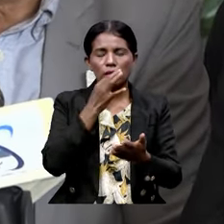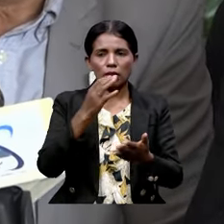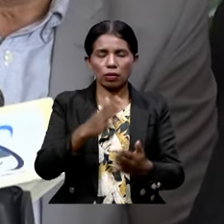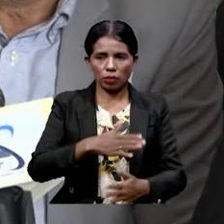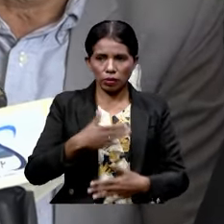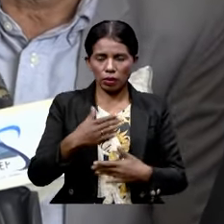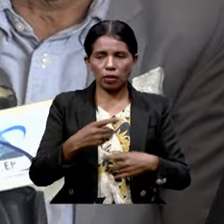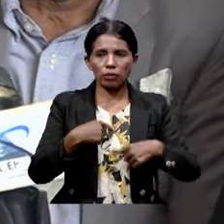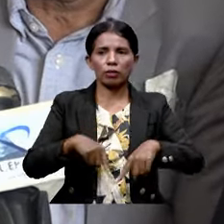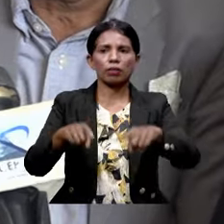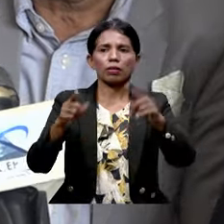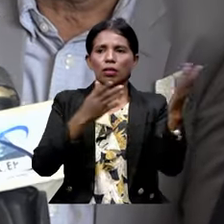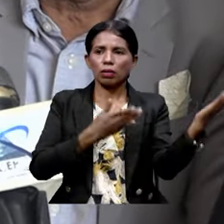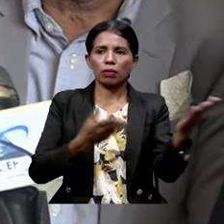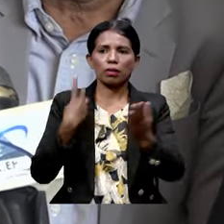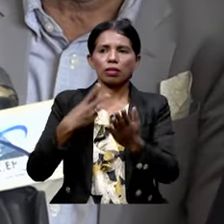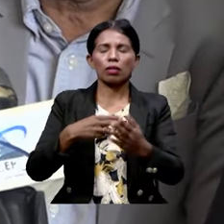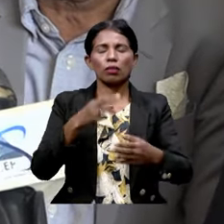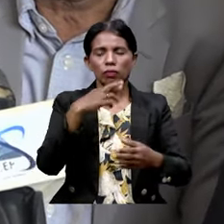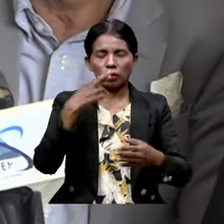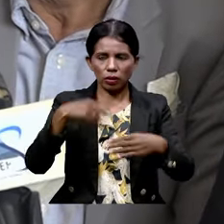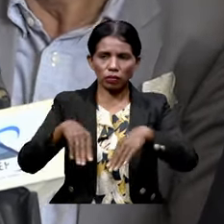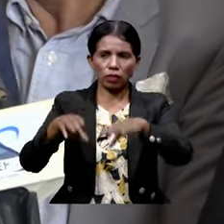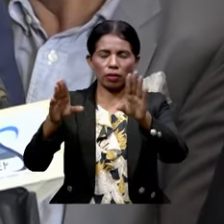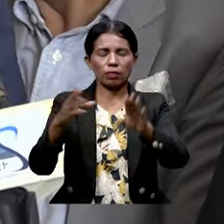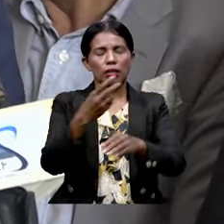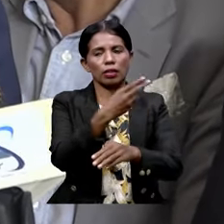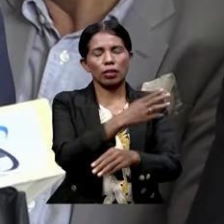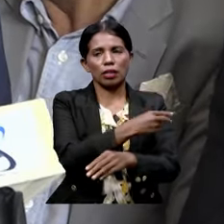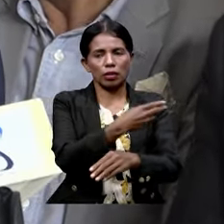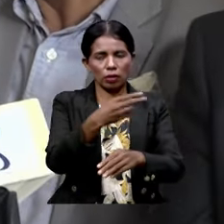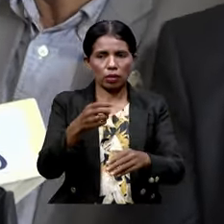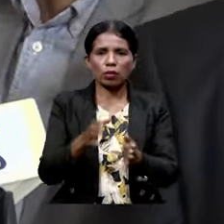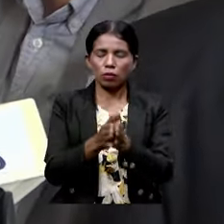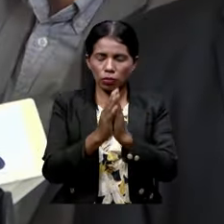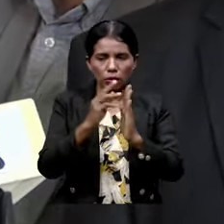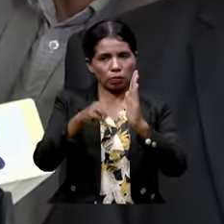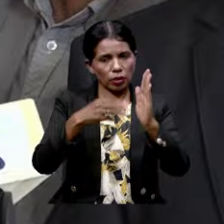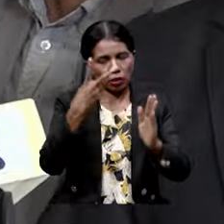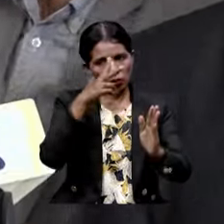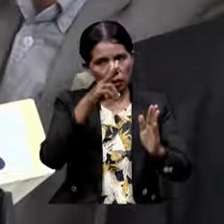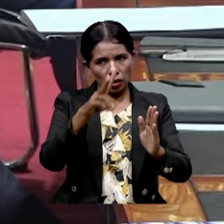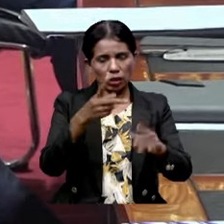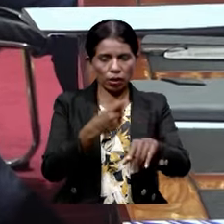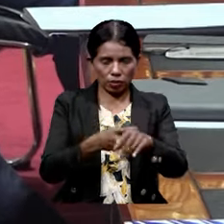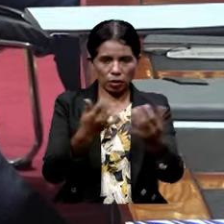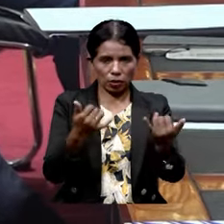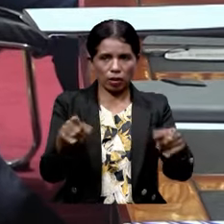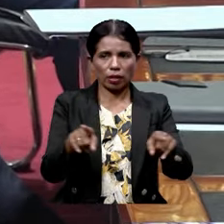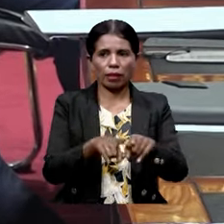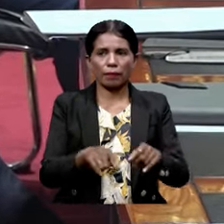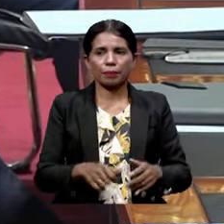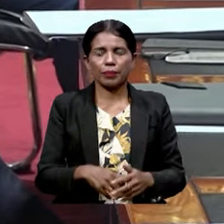contente. Fila fala, mas o fala que for subsídio, a gente vai falar, e a sorriso não vai. Não é que a gente vai ser mais, a gente vai acompanhar a situação. Horas né,